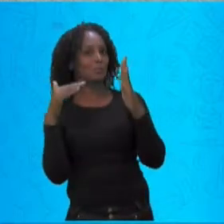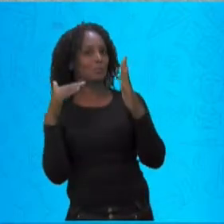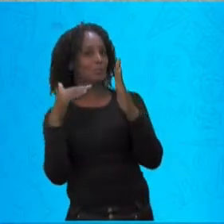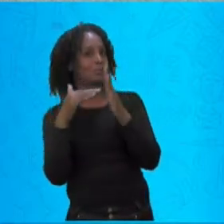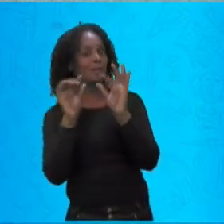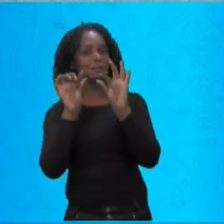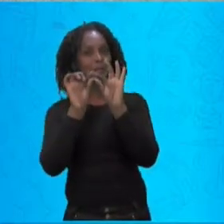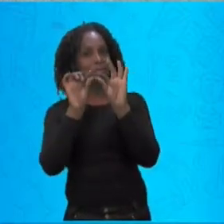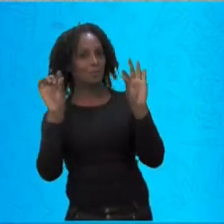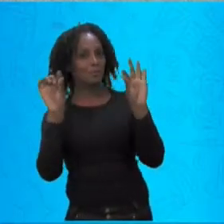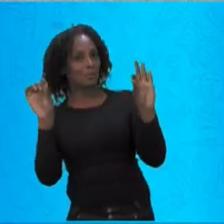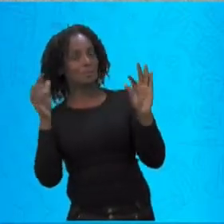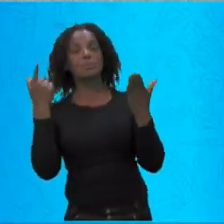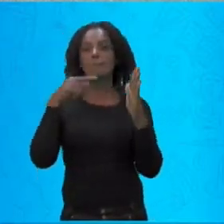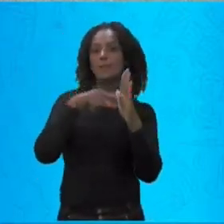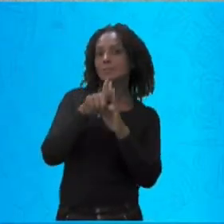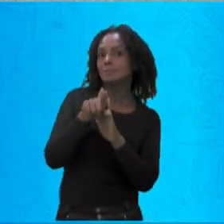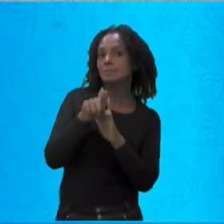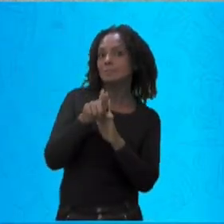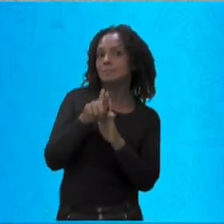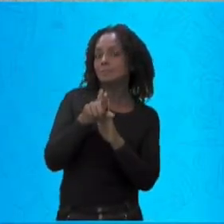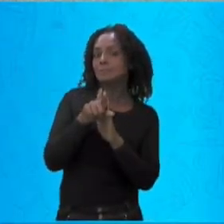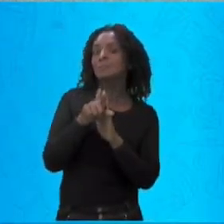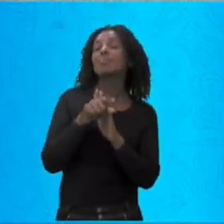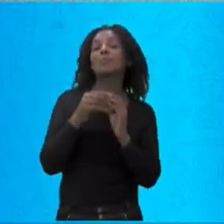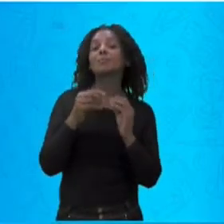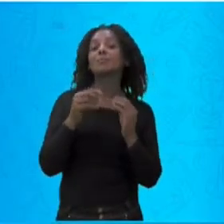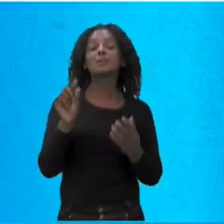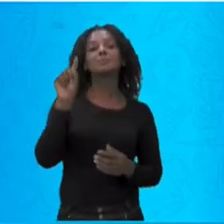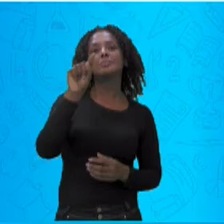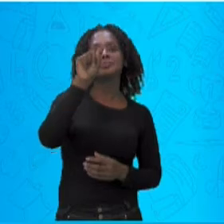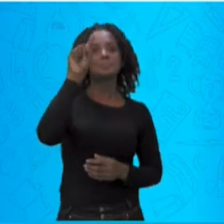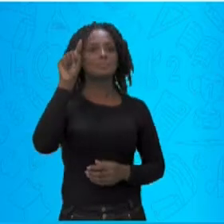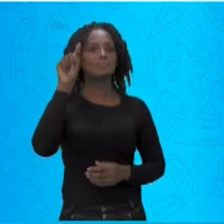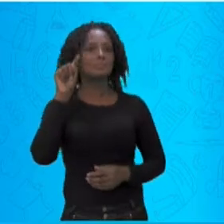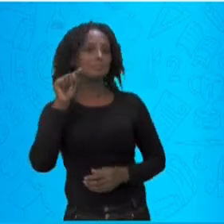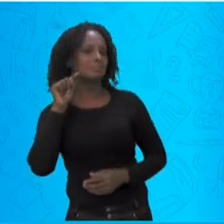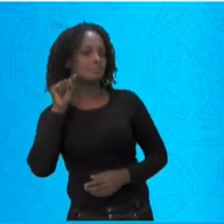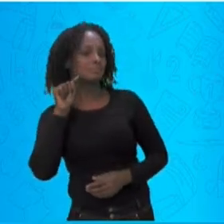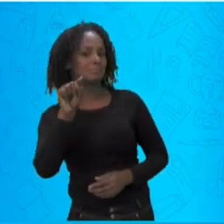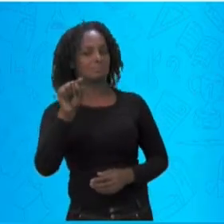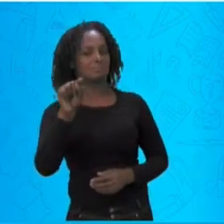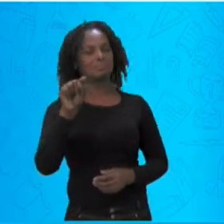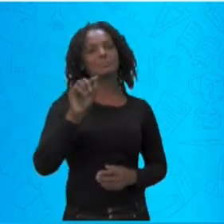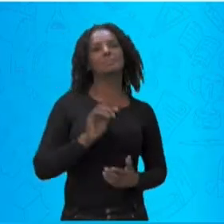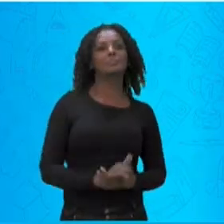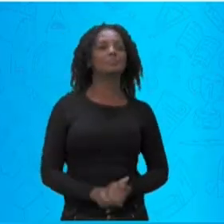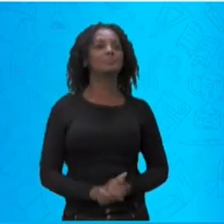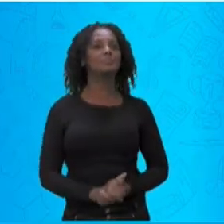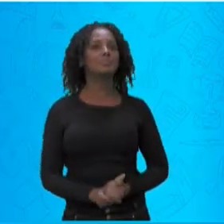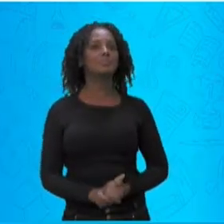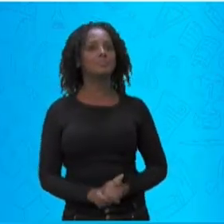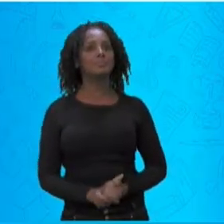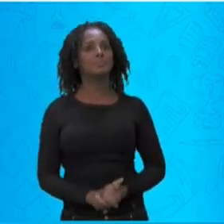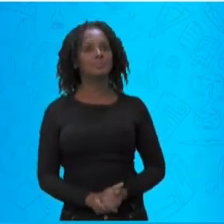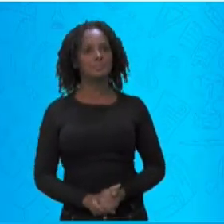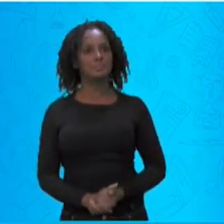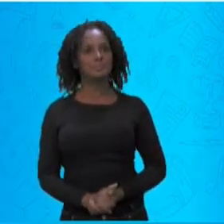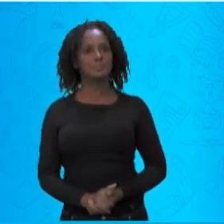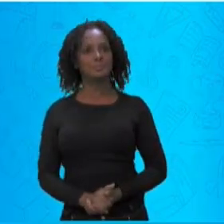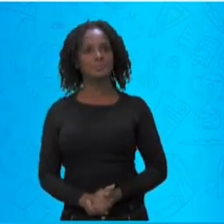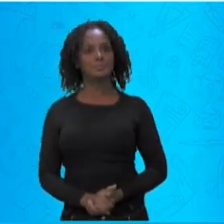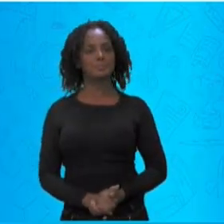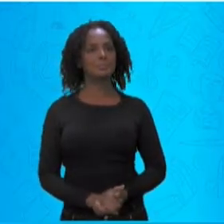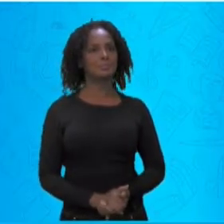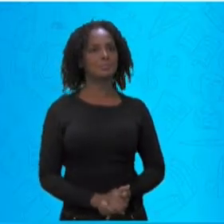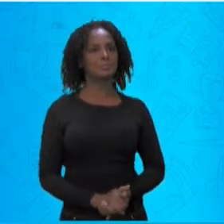da frase, quando é uma pergunta, nós usamos o ponto de interrogação.